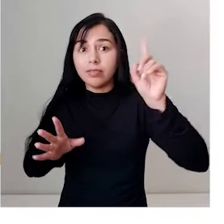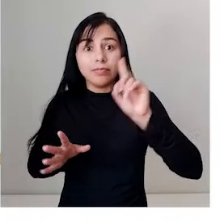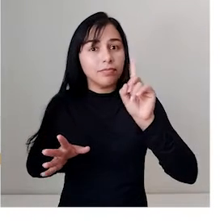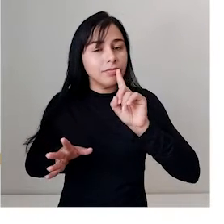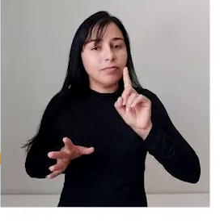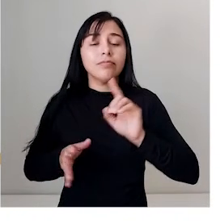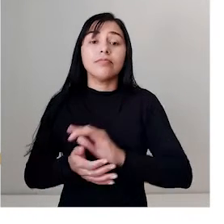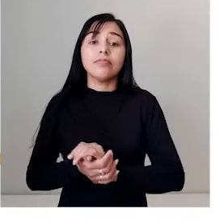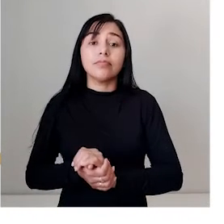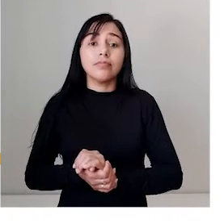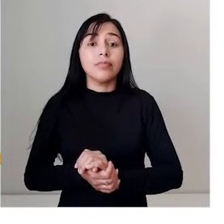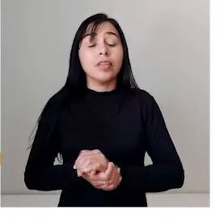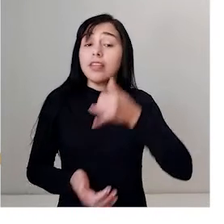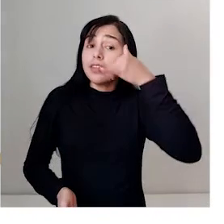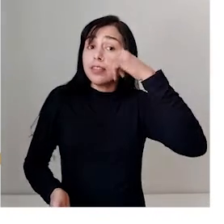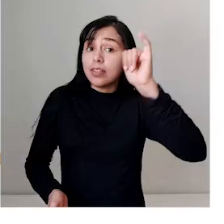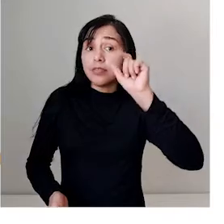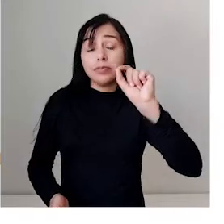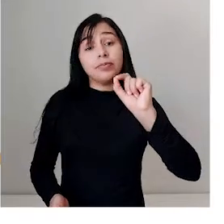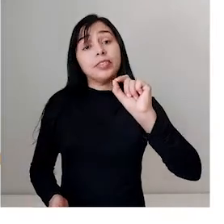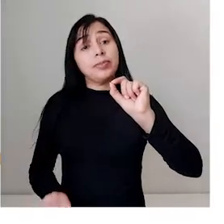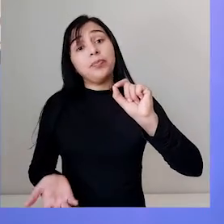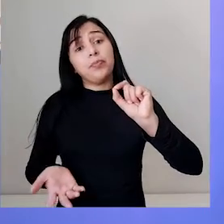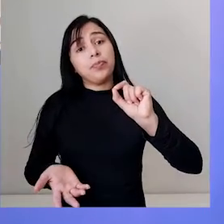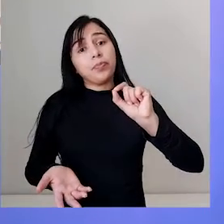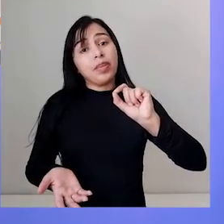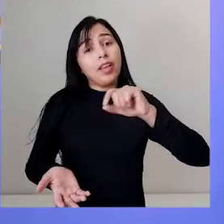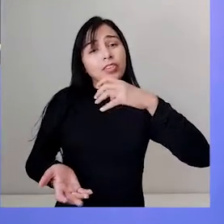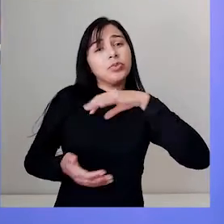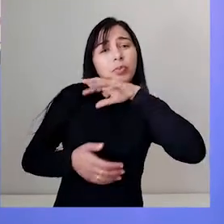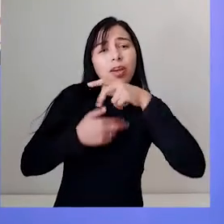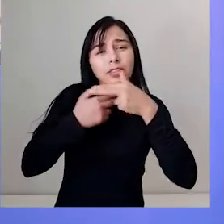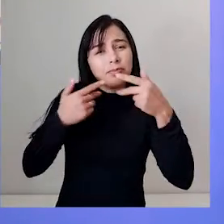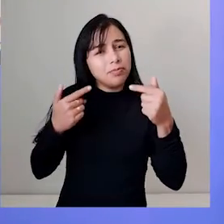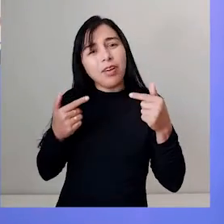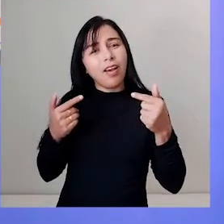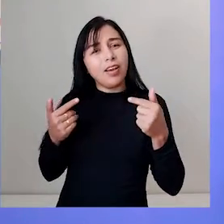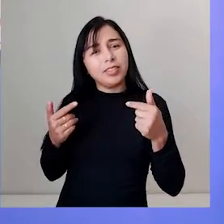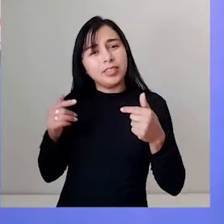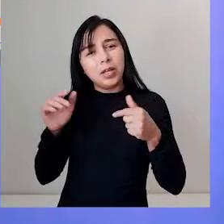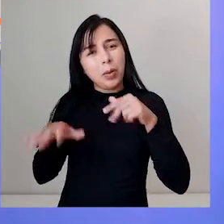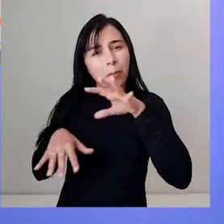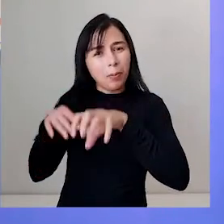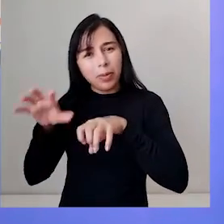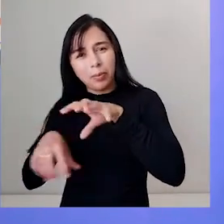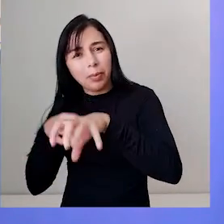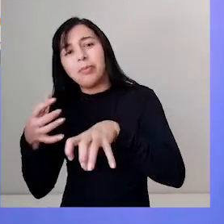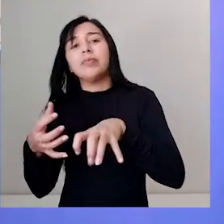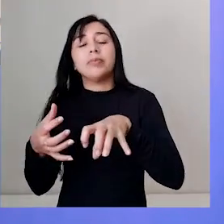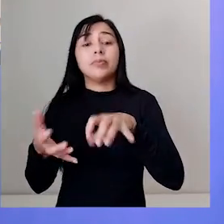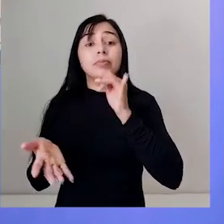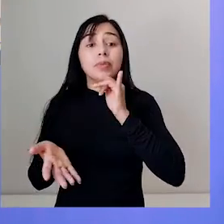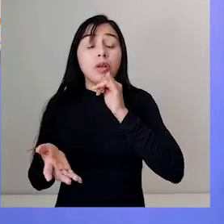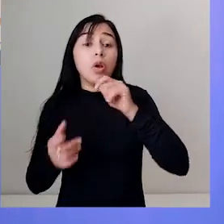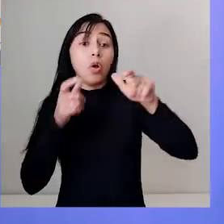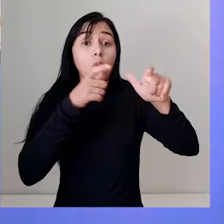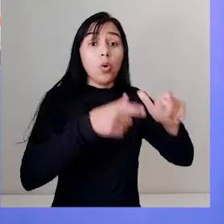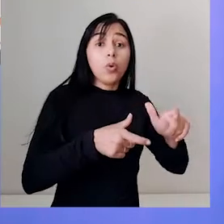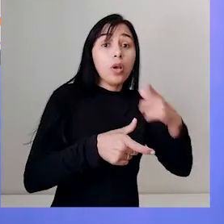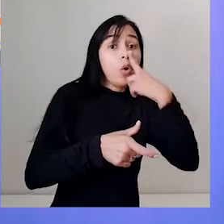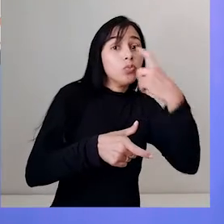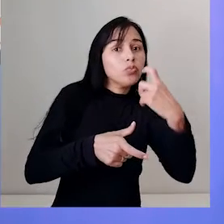também evitamos a circulação de animais nessa área. Enquanto nos lixões, que não